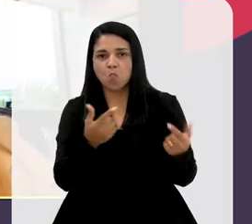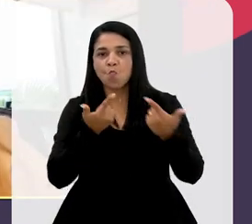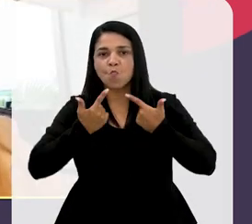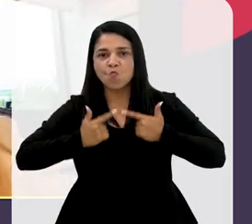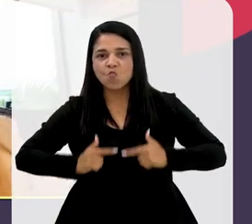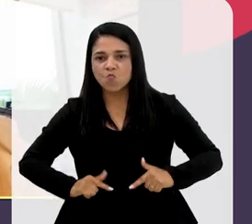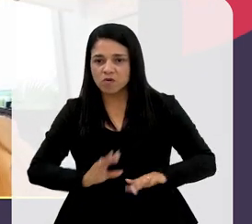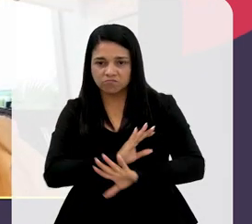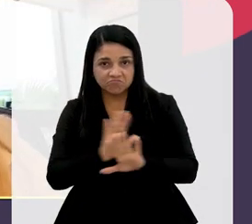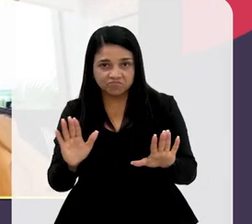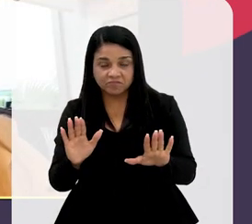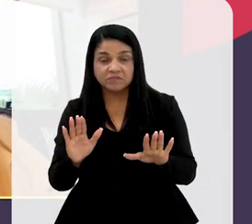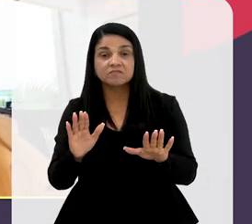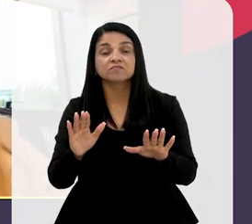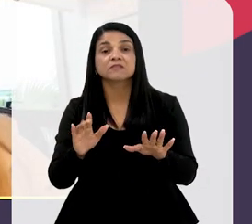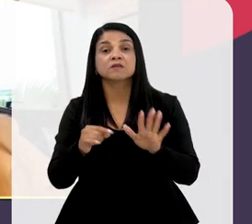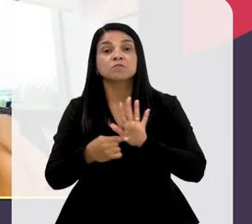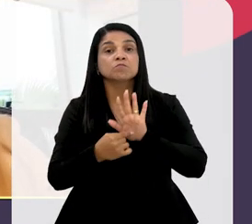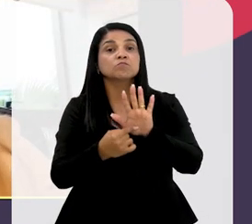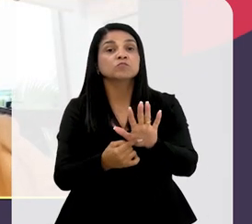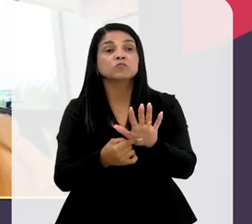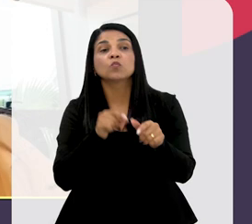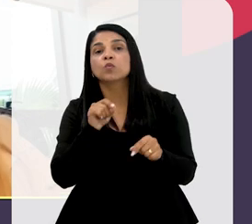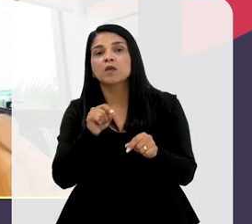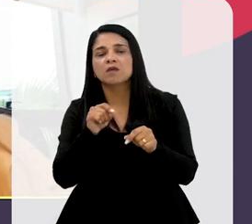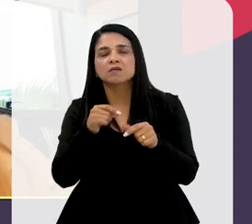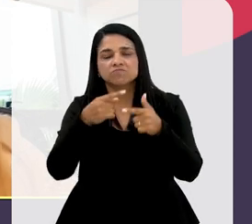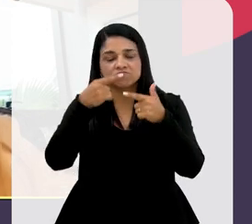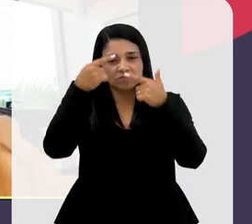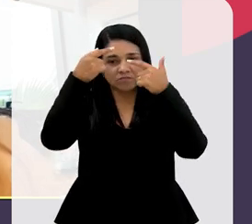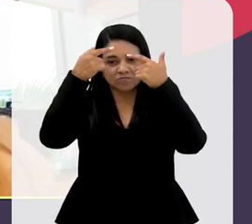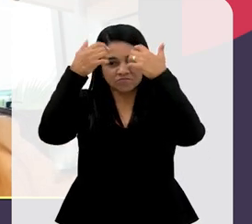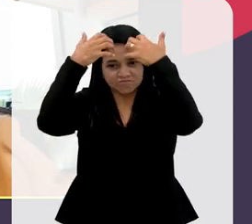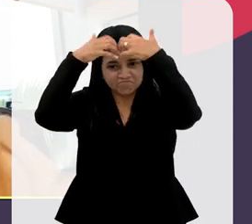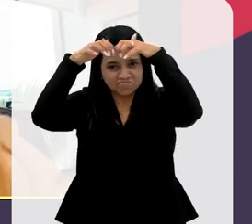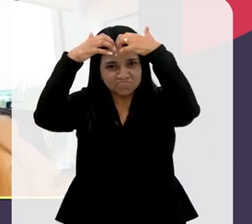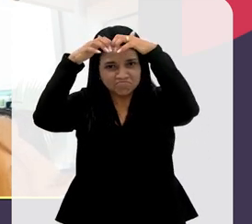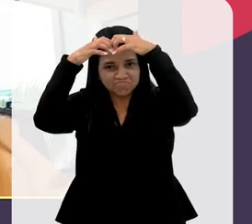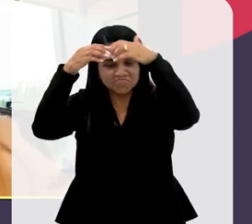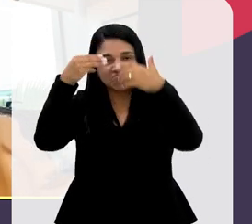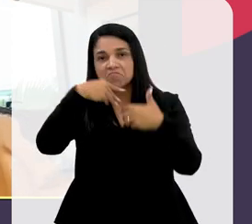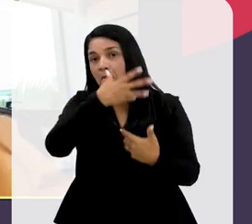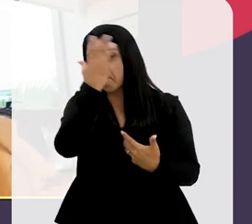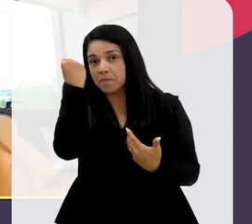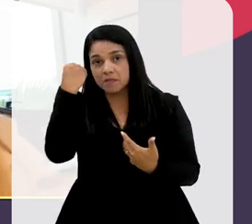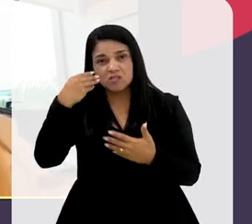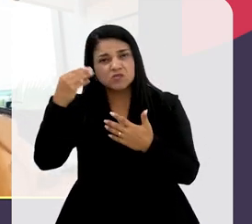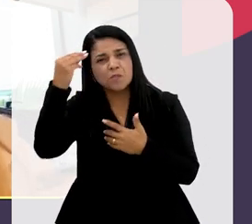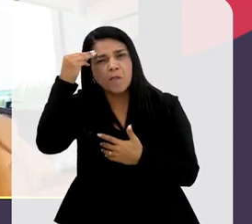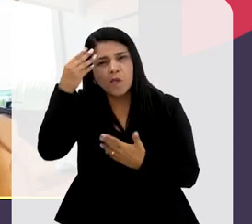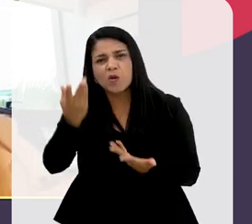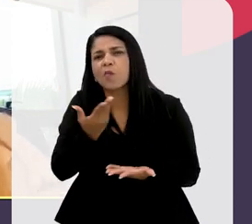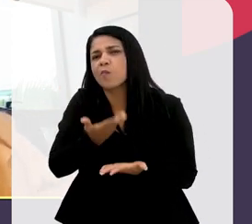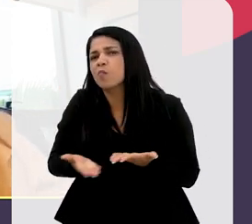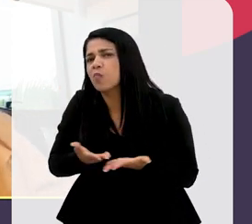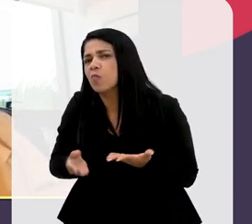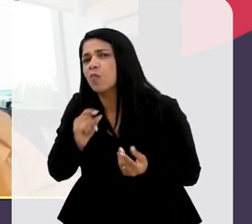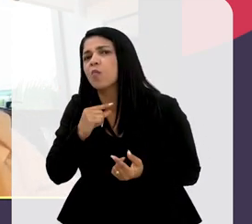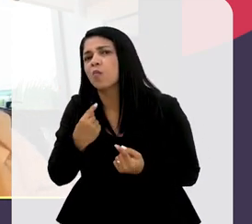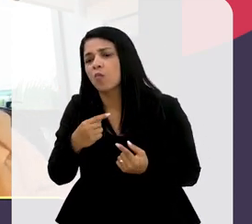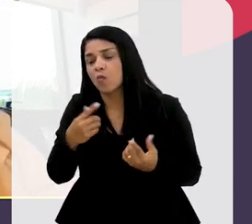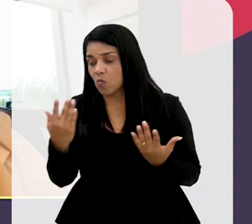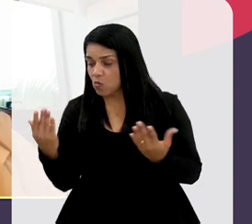foi acometido, tá? O que justificaria uma hipoxemia cerebral e aí uma disfunção de memória. E